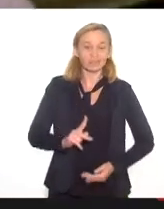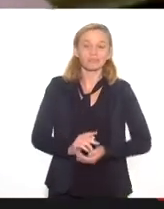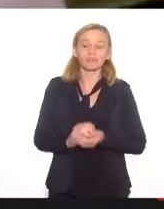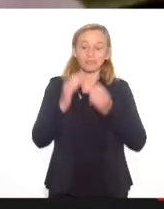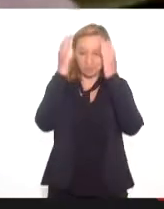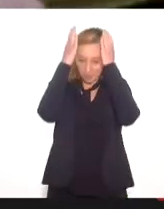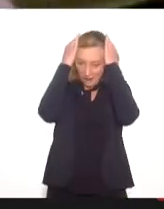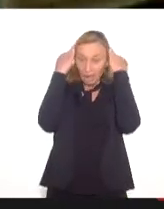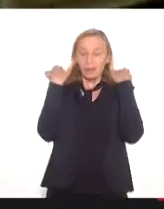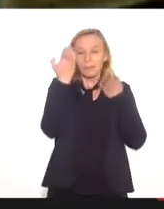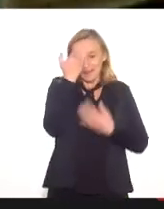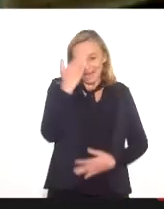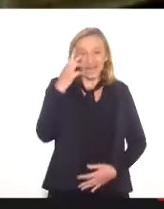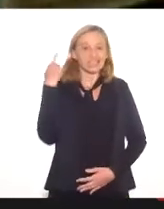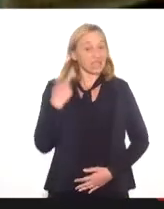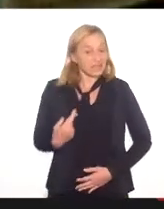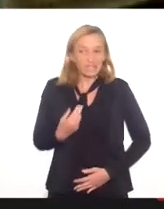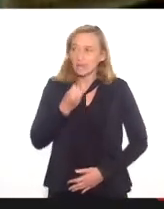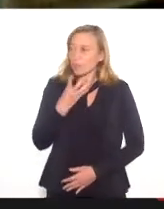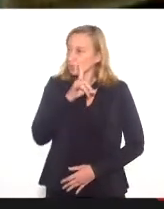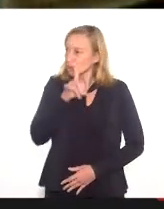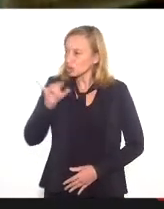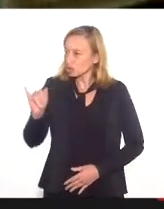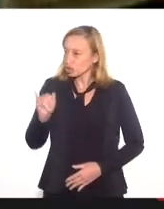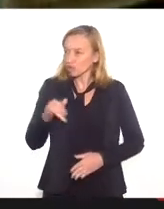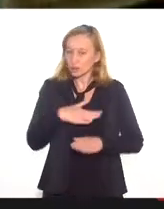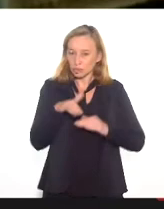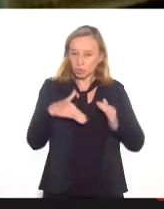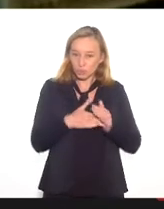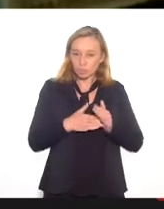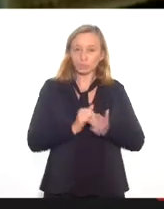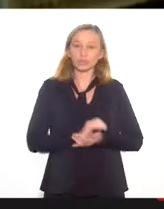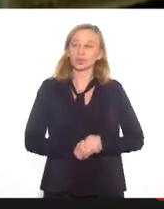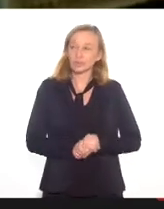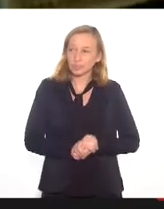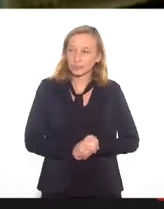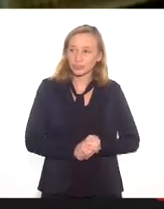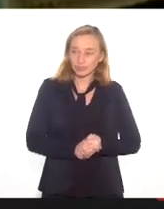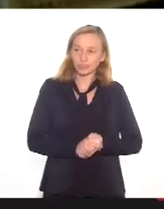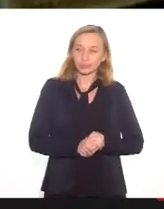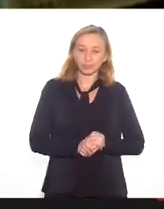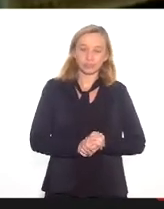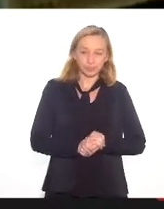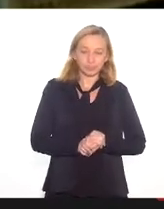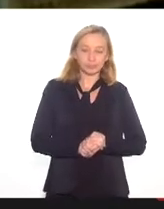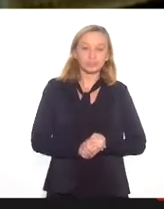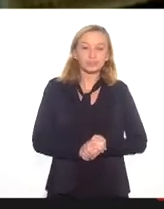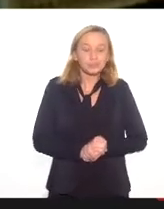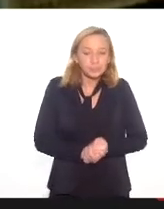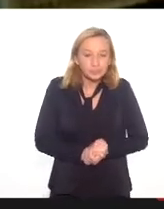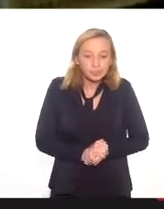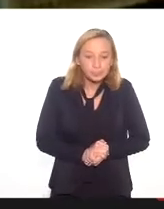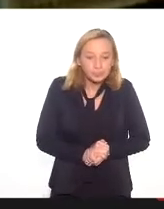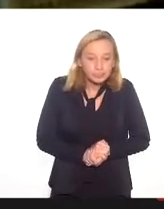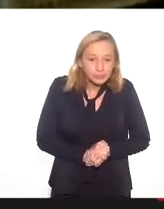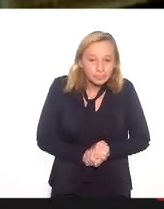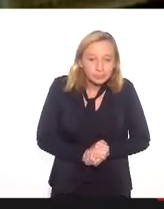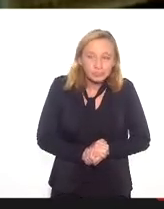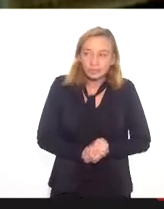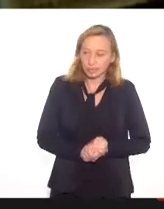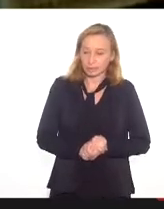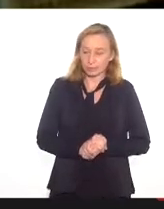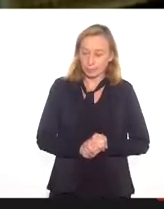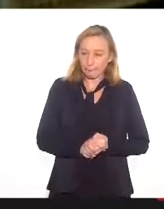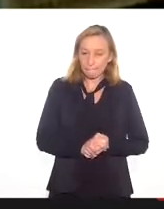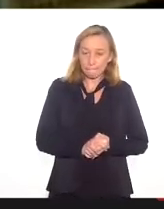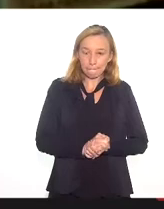Obrigado, Renata. Bom dia a todos e todas que estão aqui presentes. Também vou, não vou nominar a todos, porque,